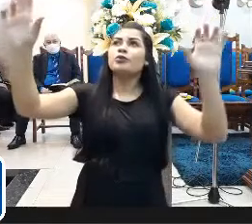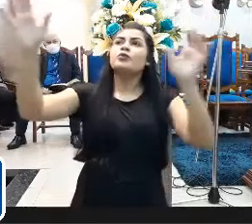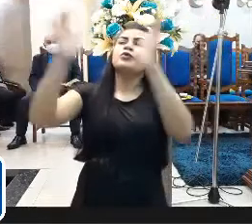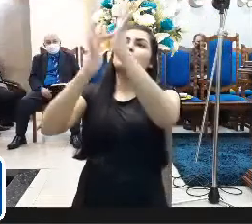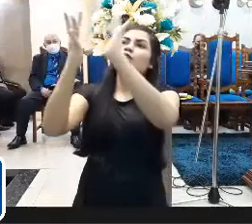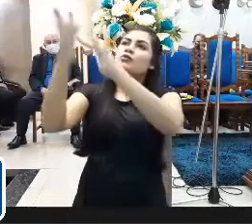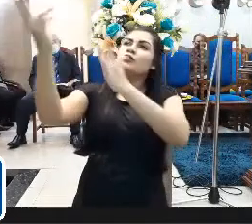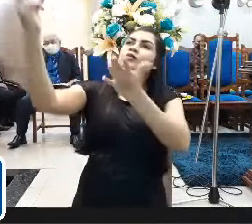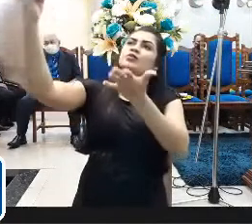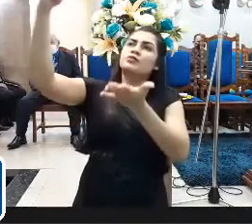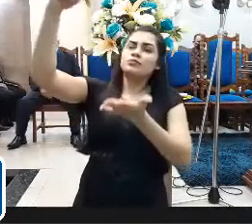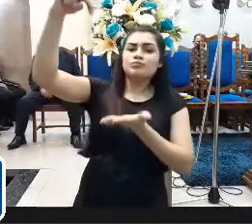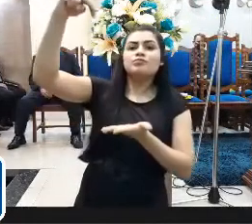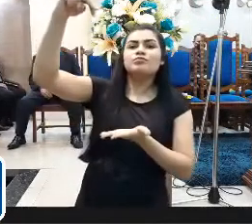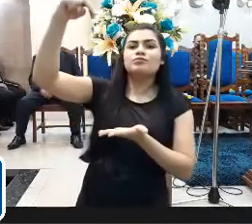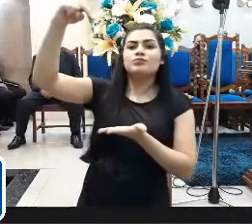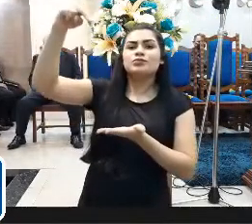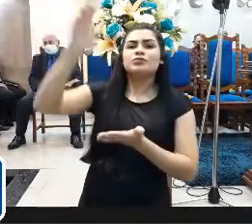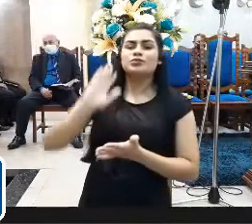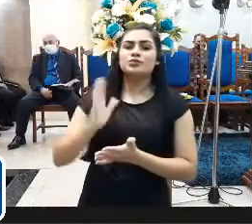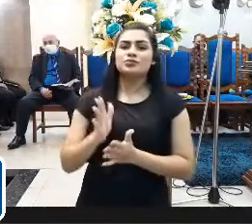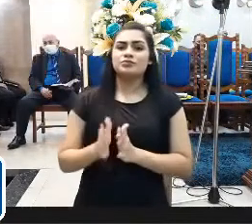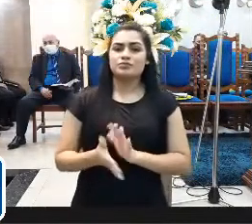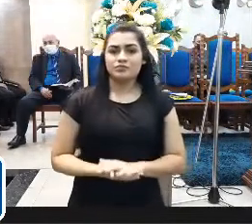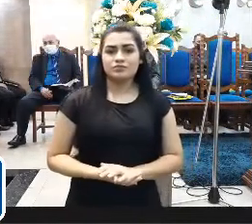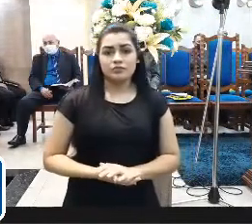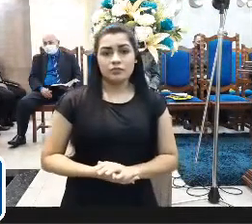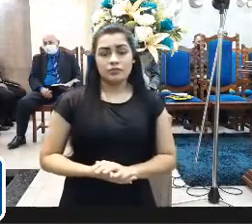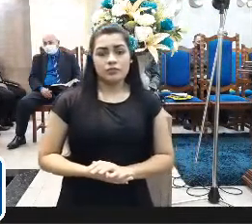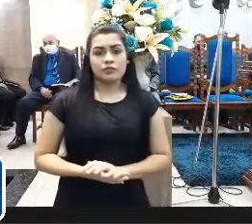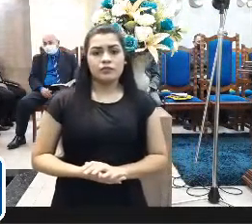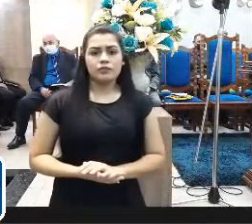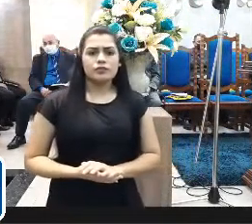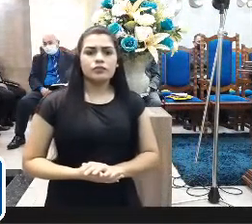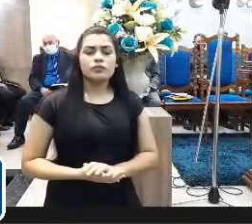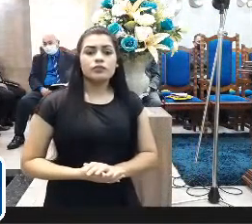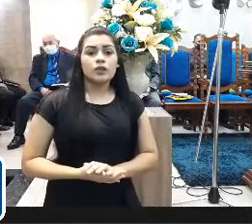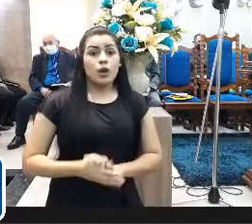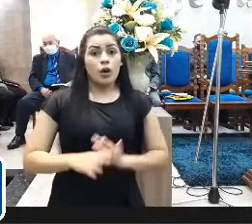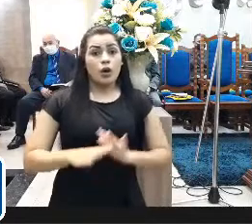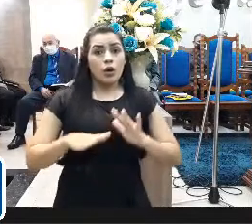essa jornada. Quando olhar para trás, aleluia, olhe para a